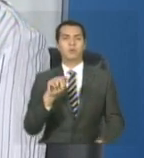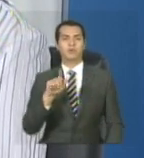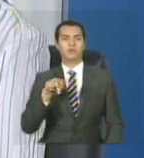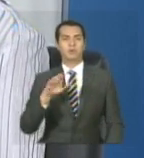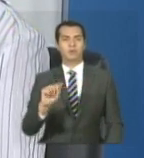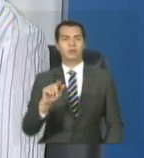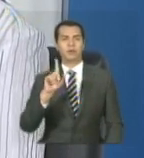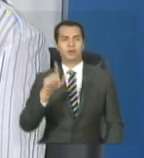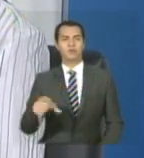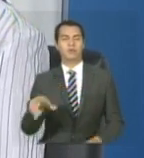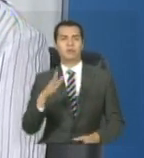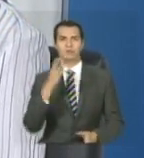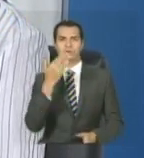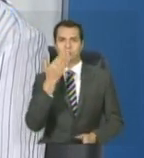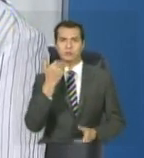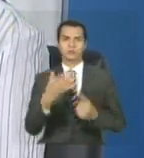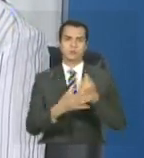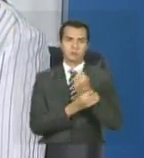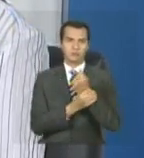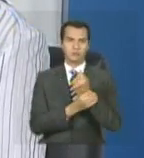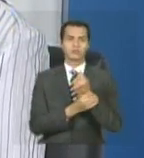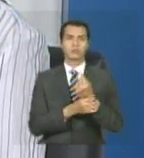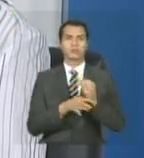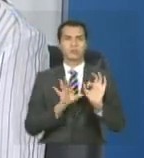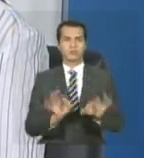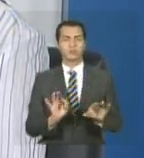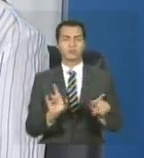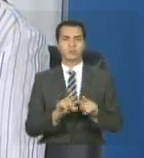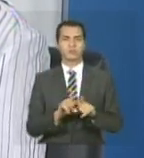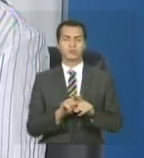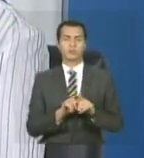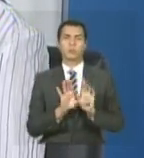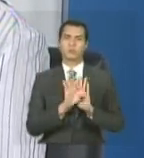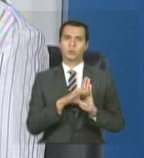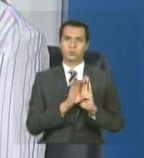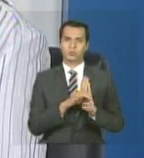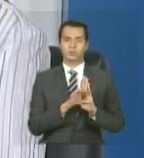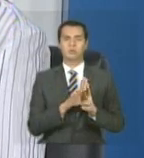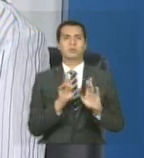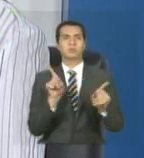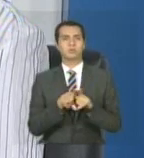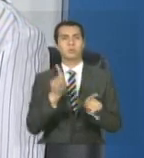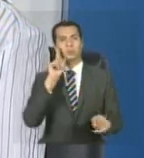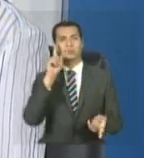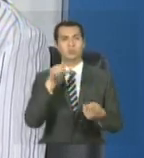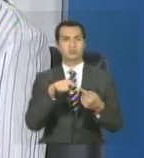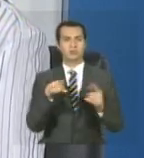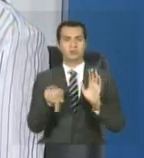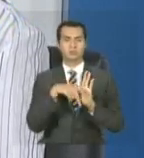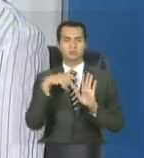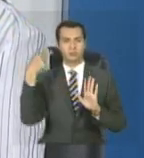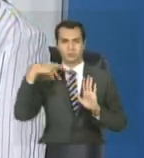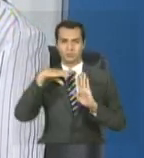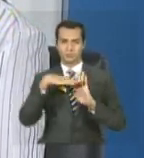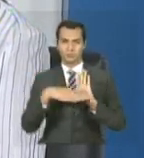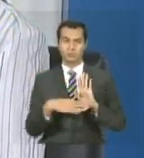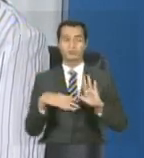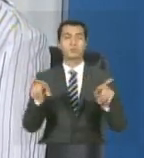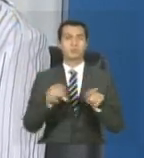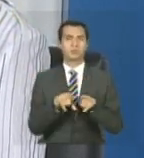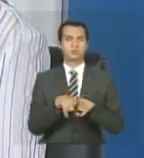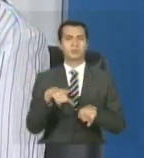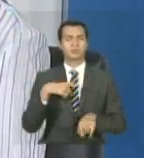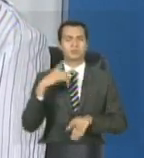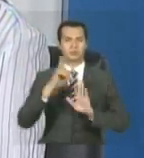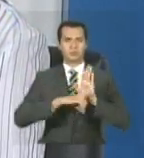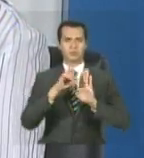define o escopo, né, da segurança alimentar, o conceito, o escopo da política. E o decreto, tem um decreto